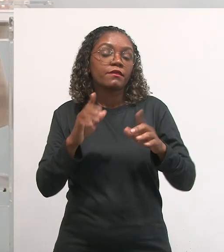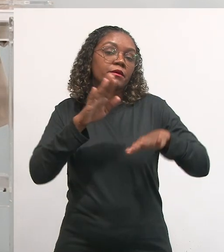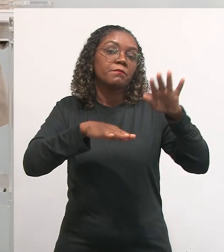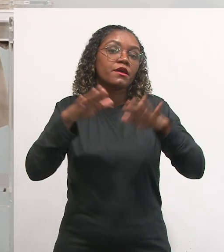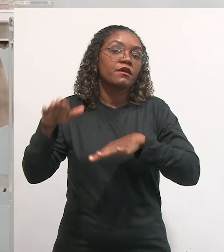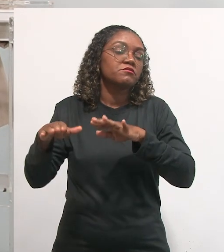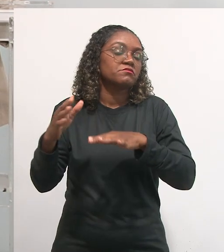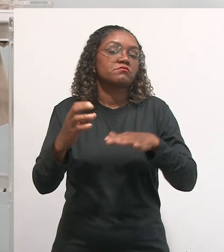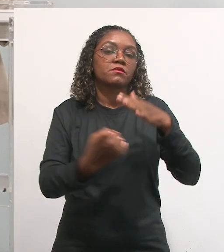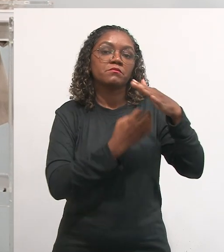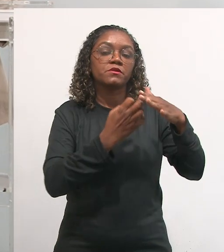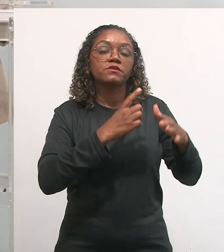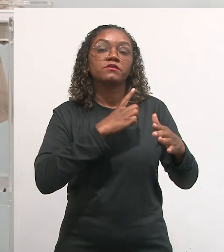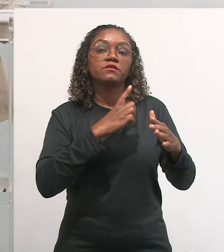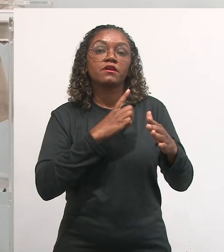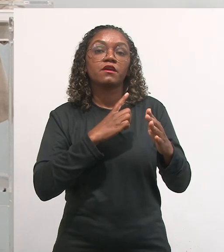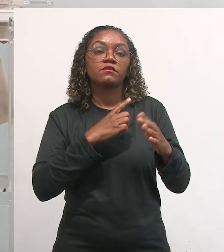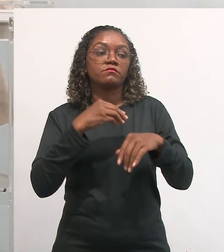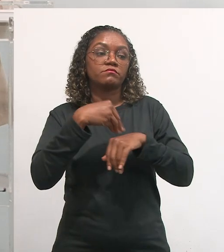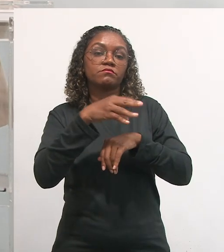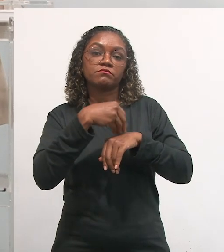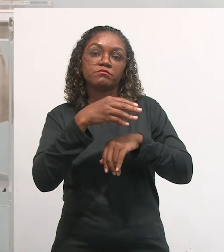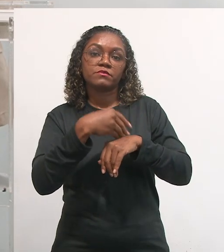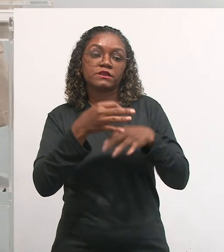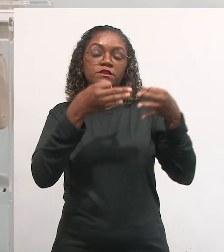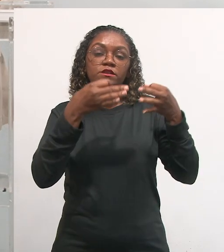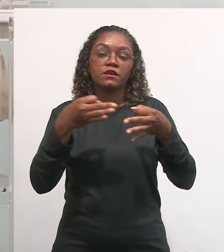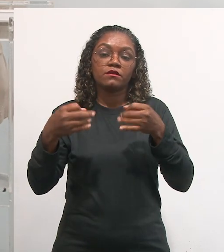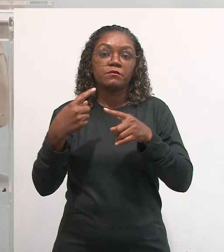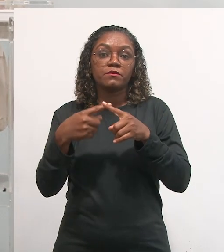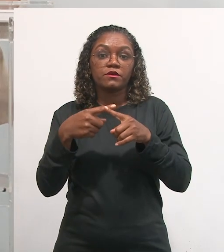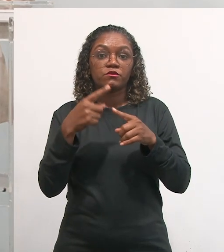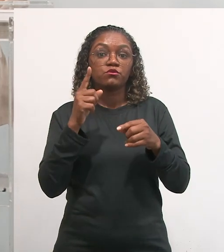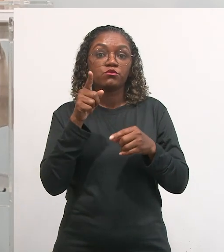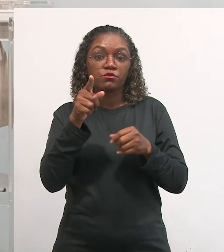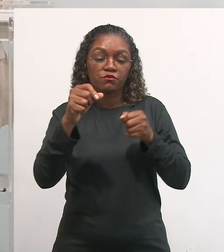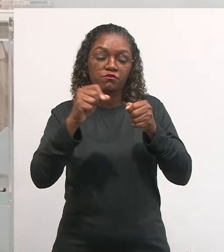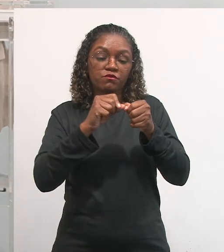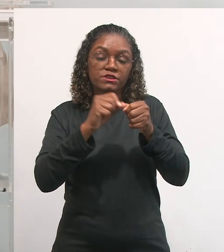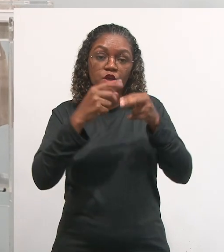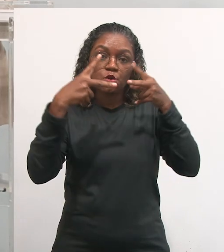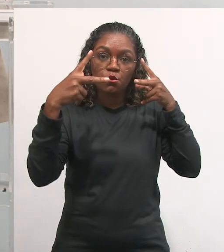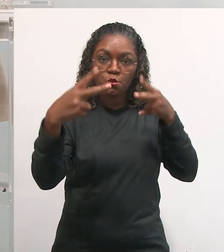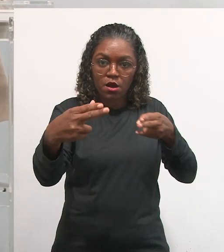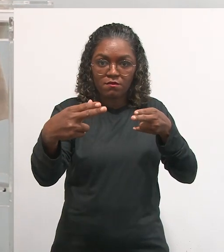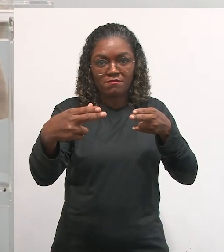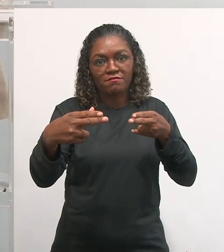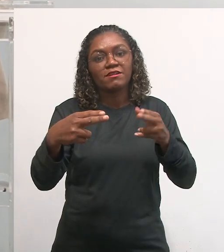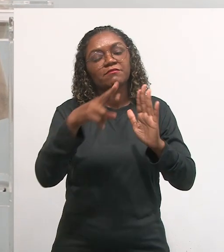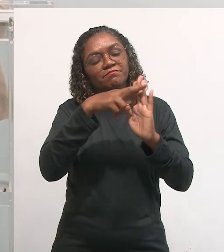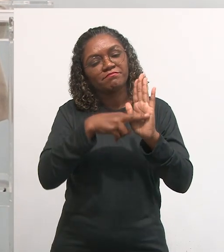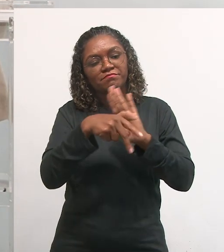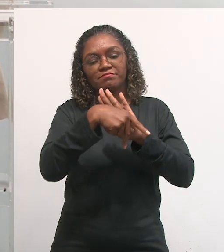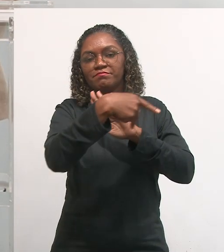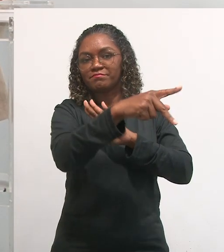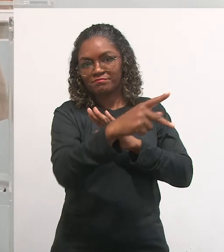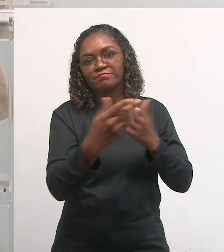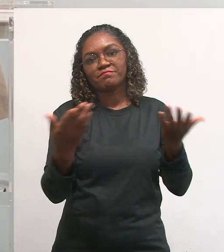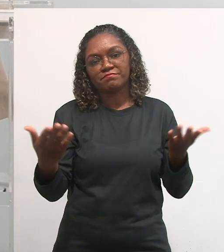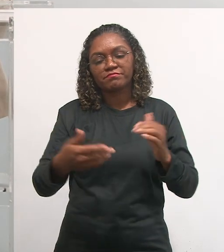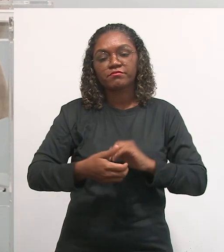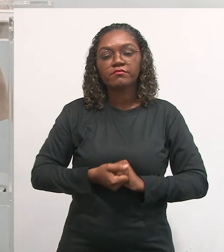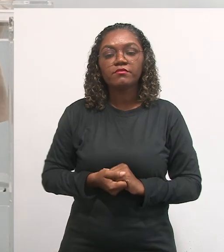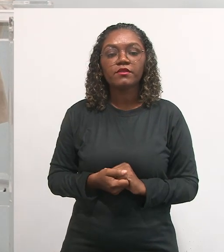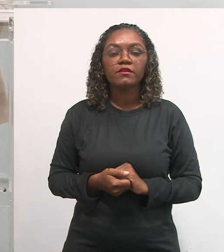ali eh as orientações da revista para que você coloque o seu trabalho dentro das normas da revista tá E